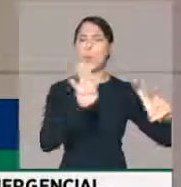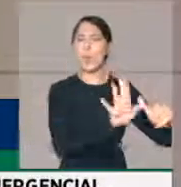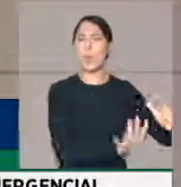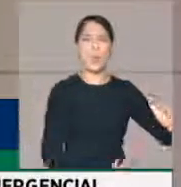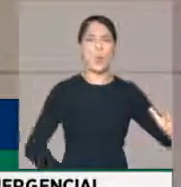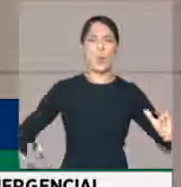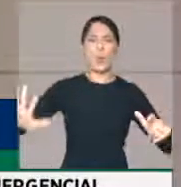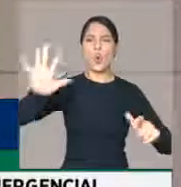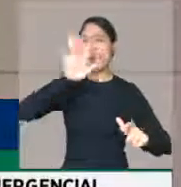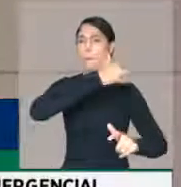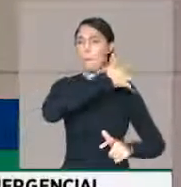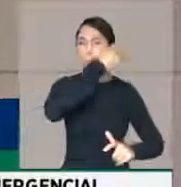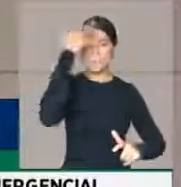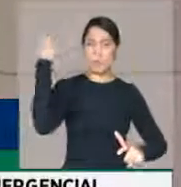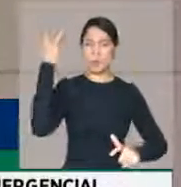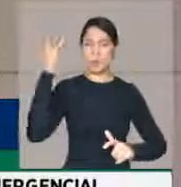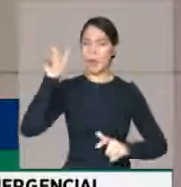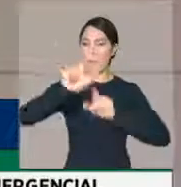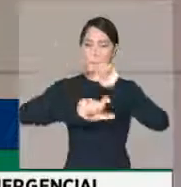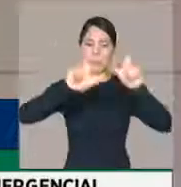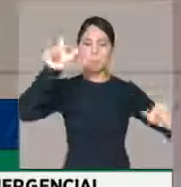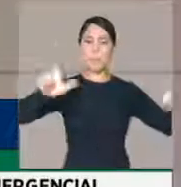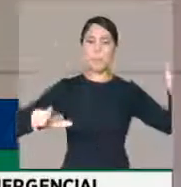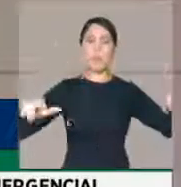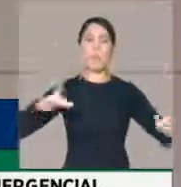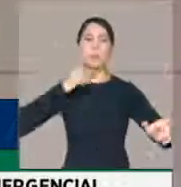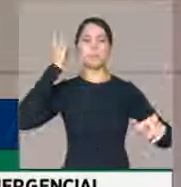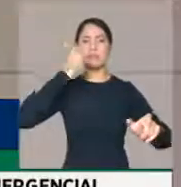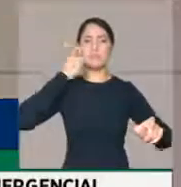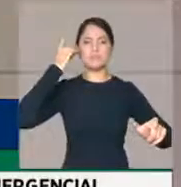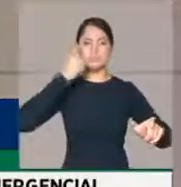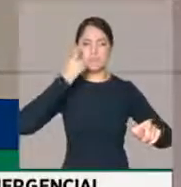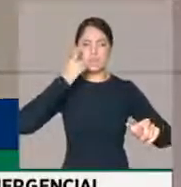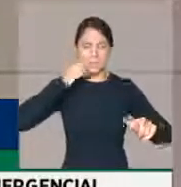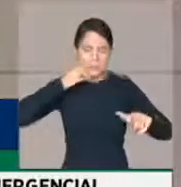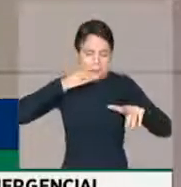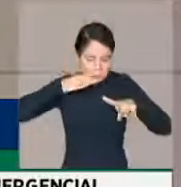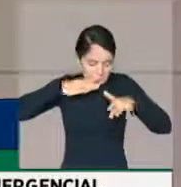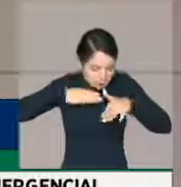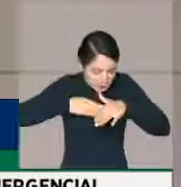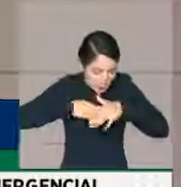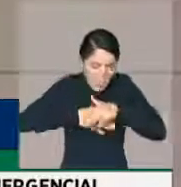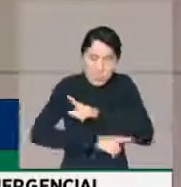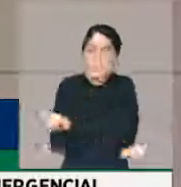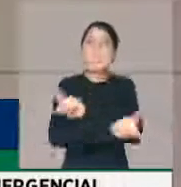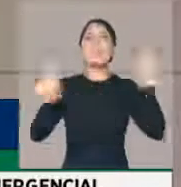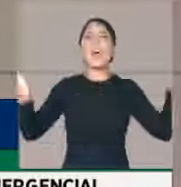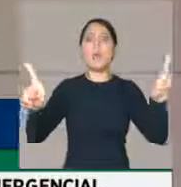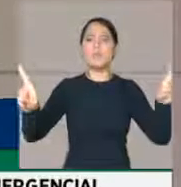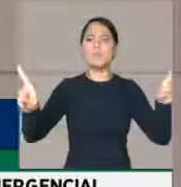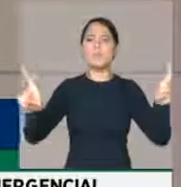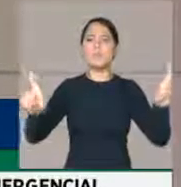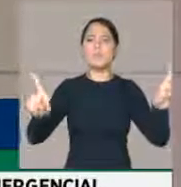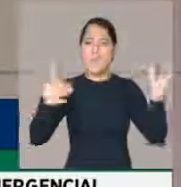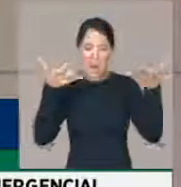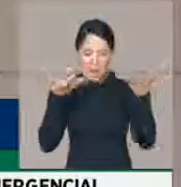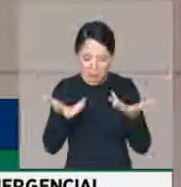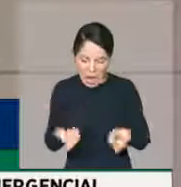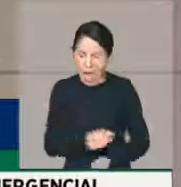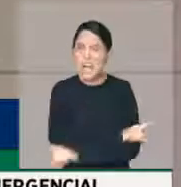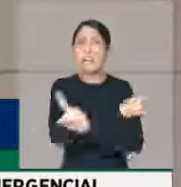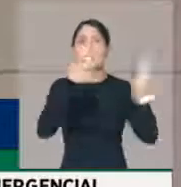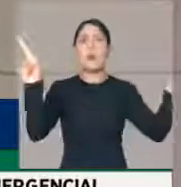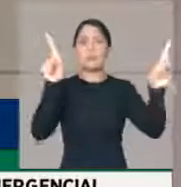de parlamentares que não se curvarão e que não serão coniventes com a irresponsabilidade, com